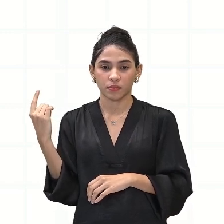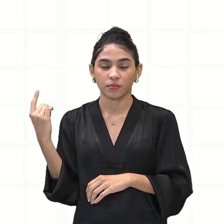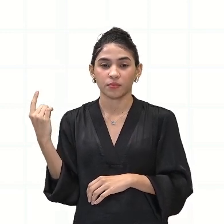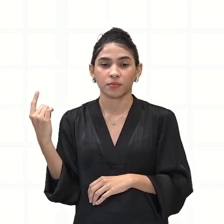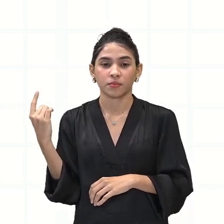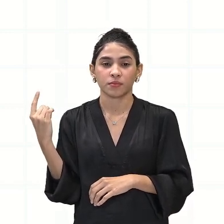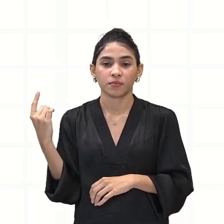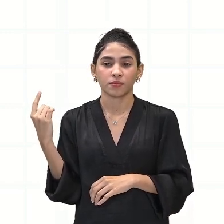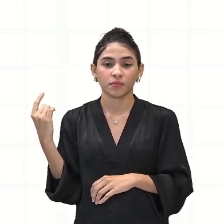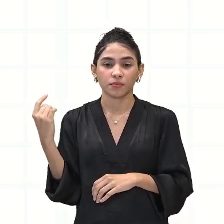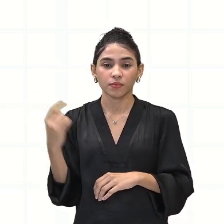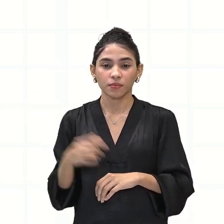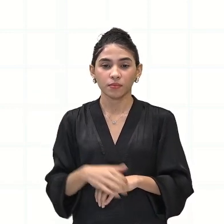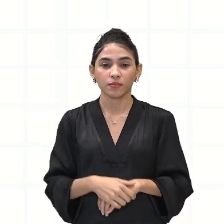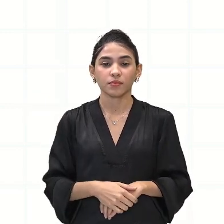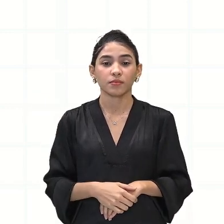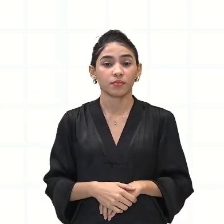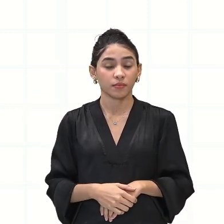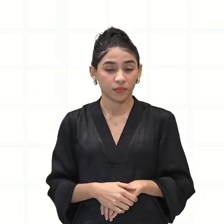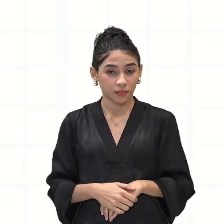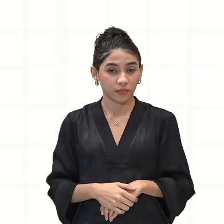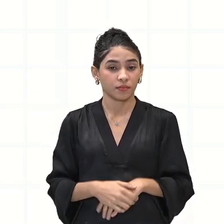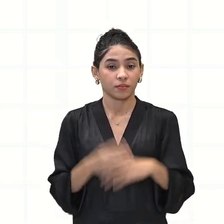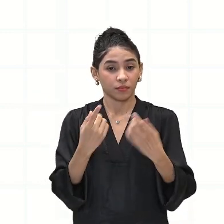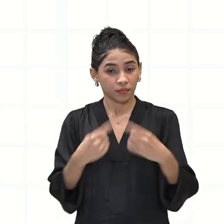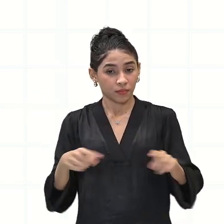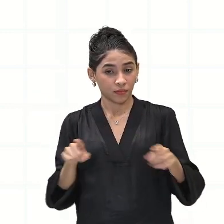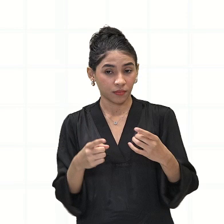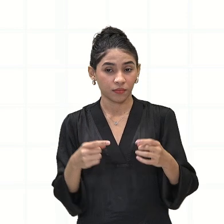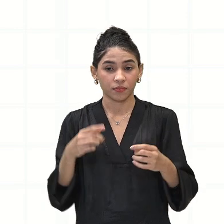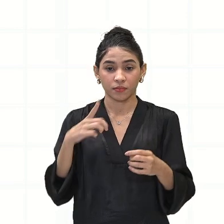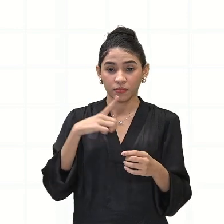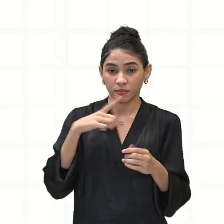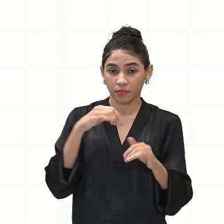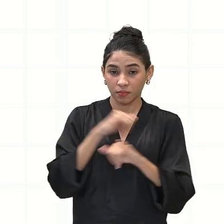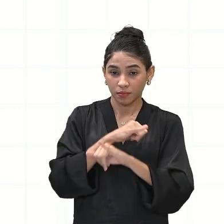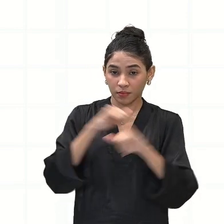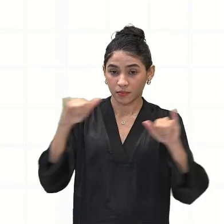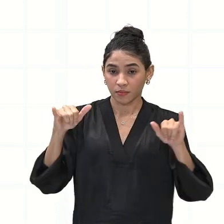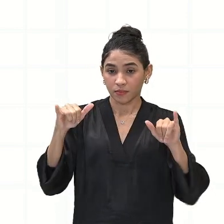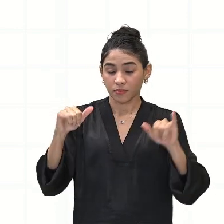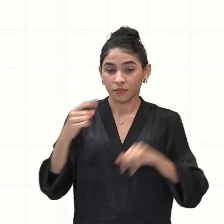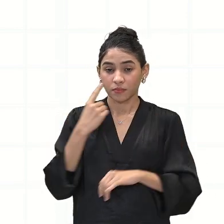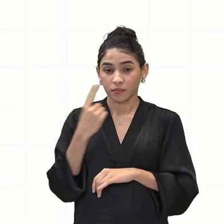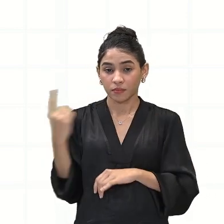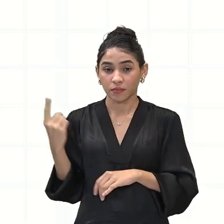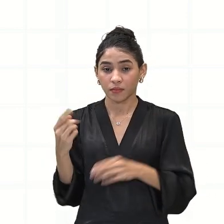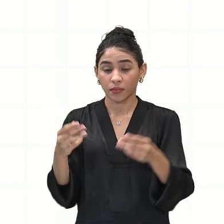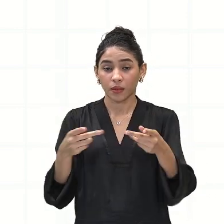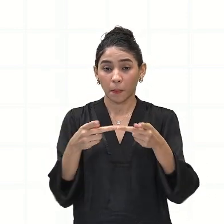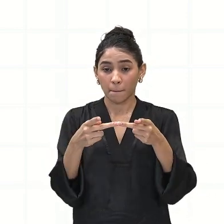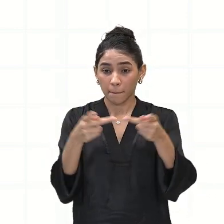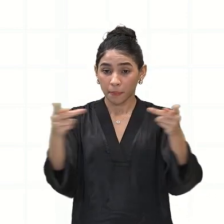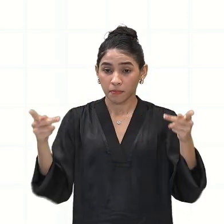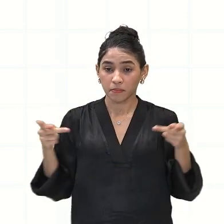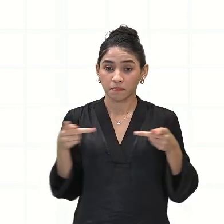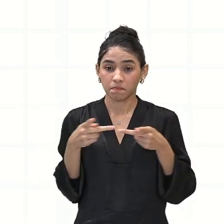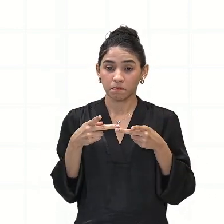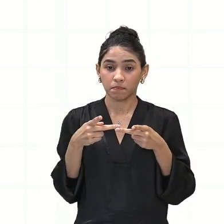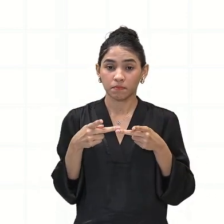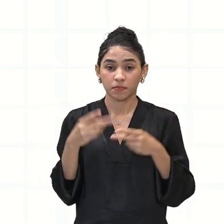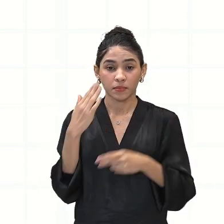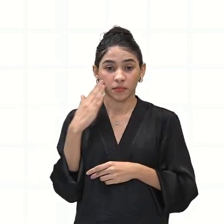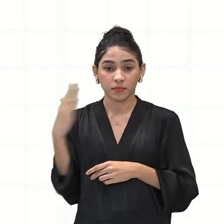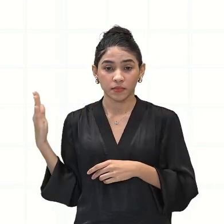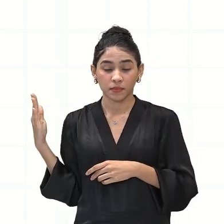musical. Além de música, a gente tem aqui uma propaganda que é de uma pizza, lá na Casa da